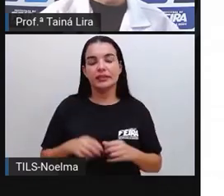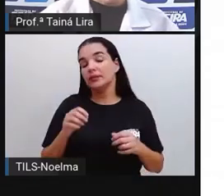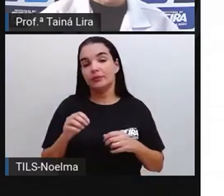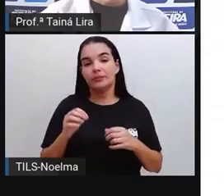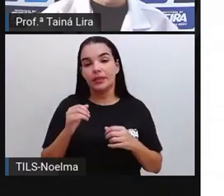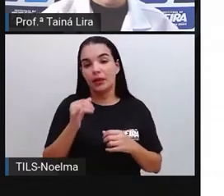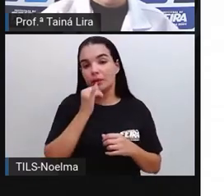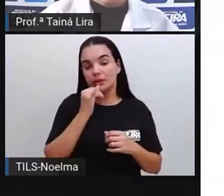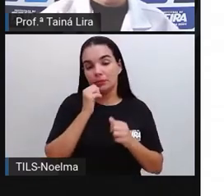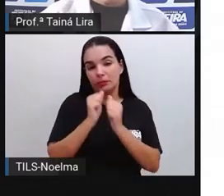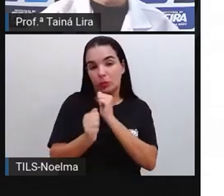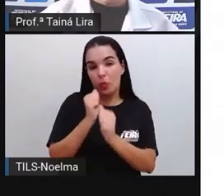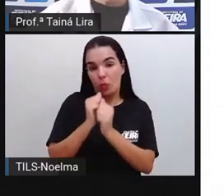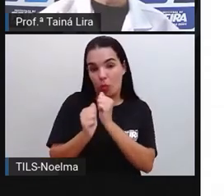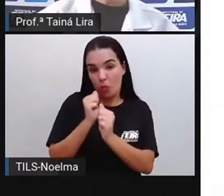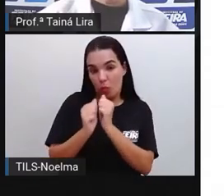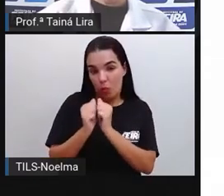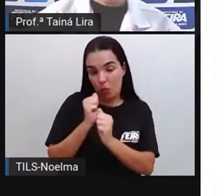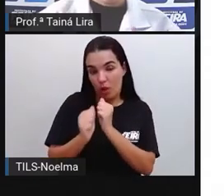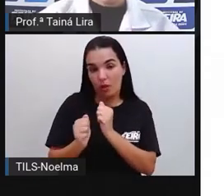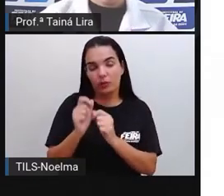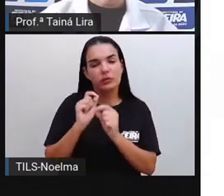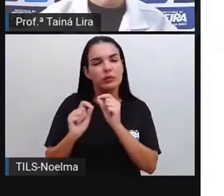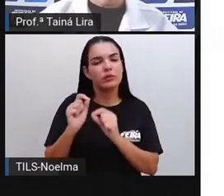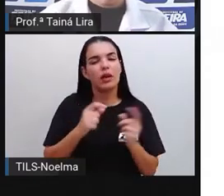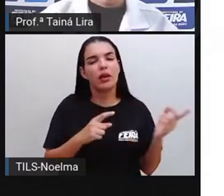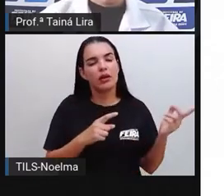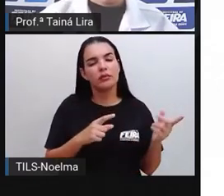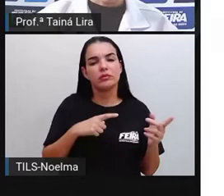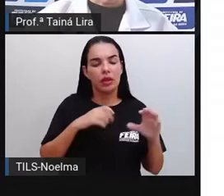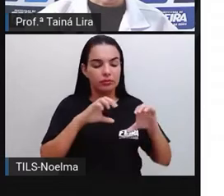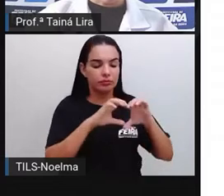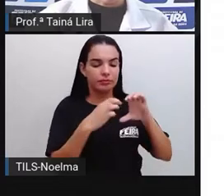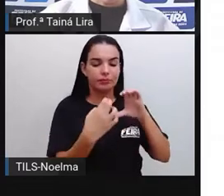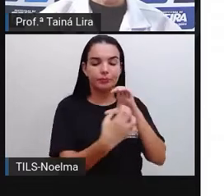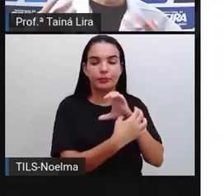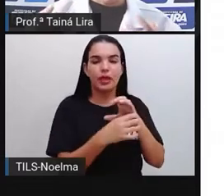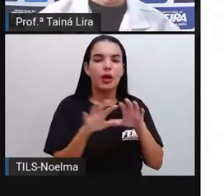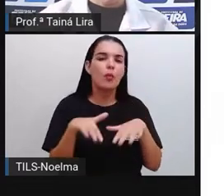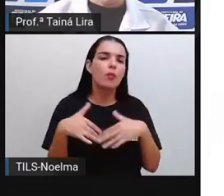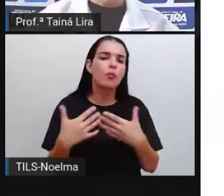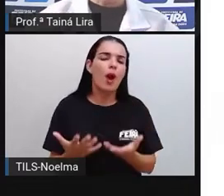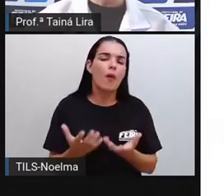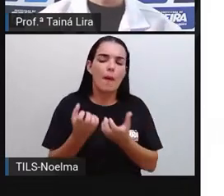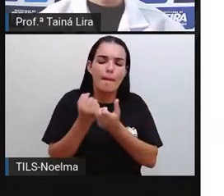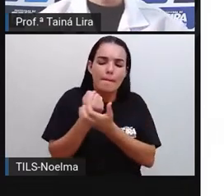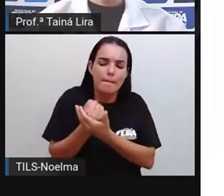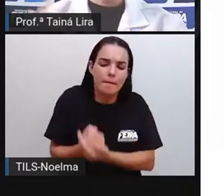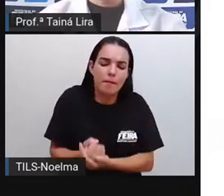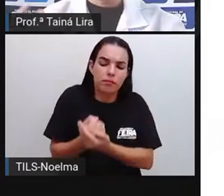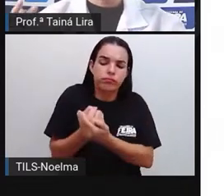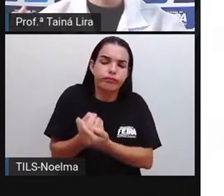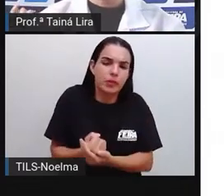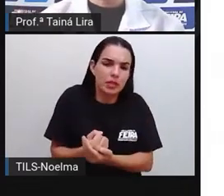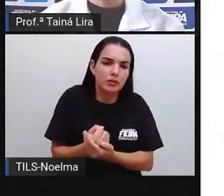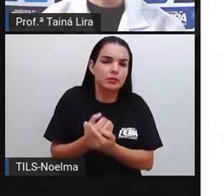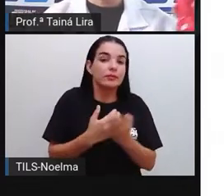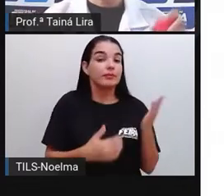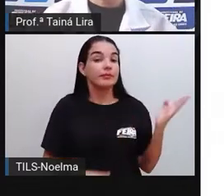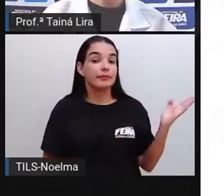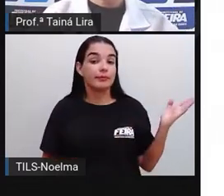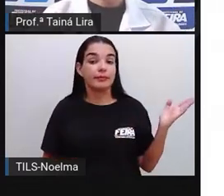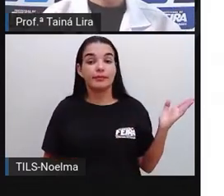De arroz. E qual será a massa desse produto? Ou o peso, né? Como nós costumamos